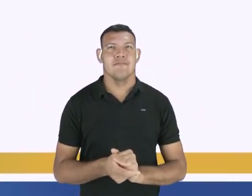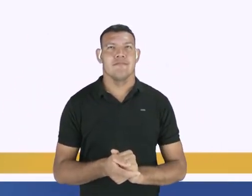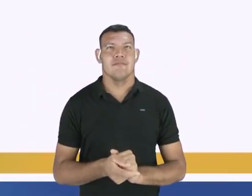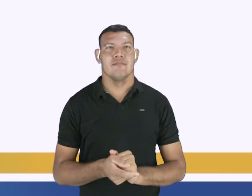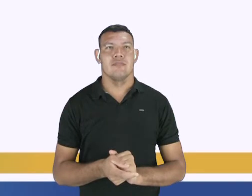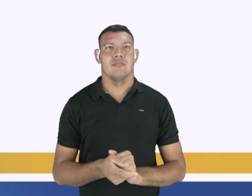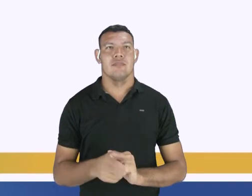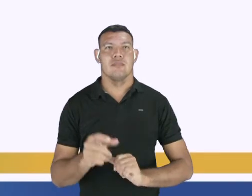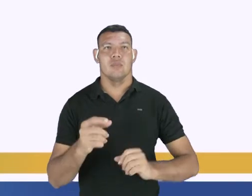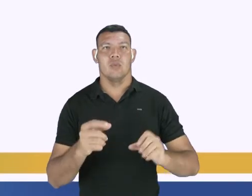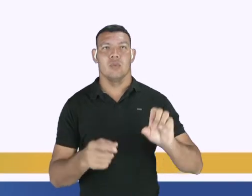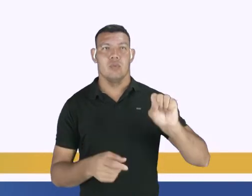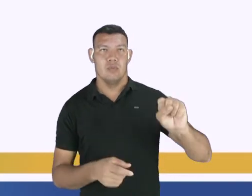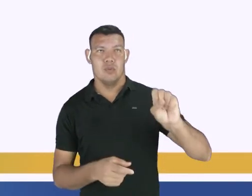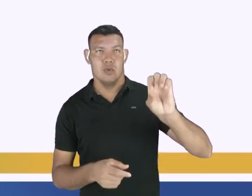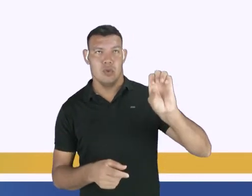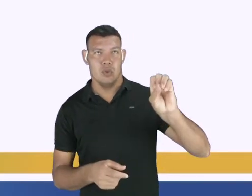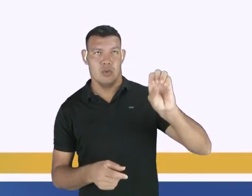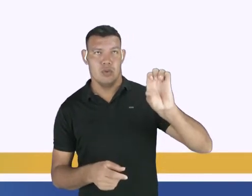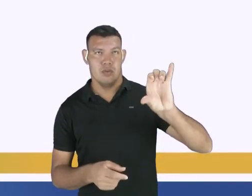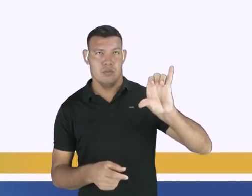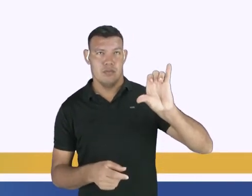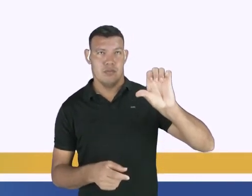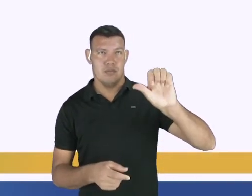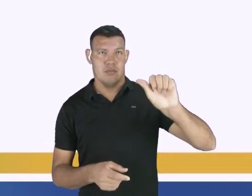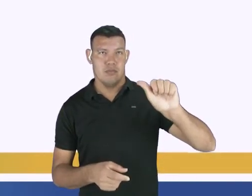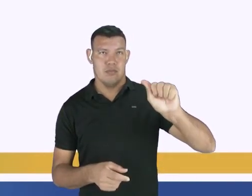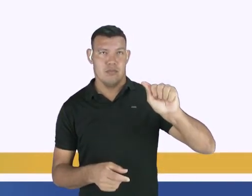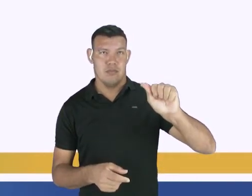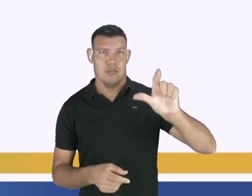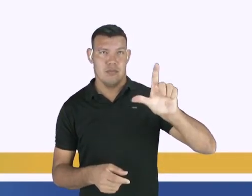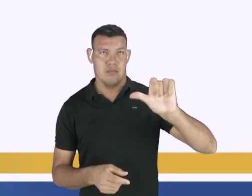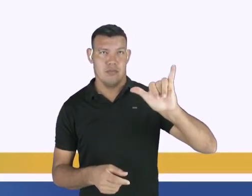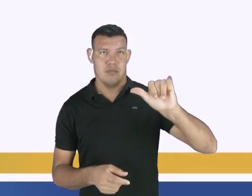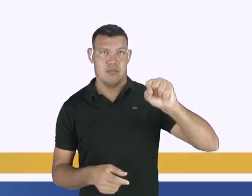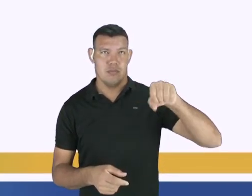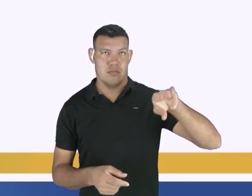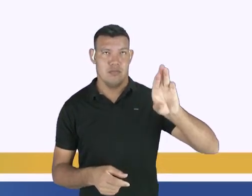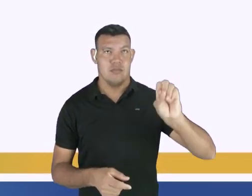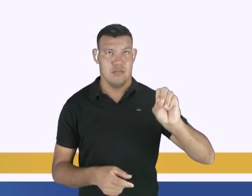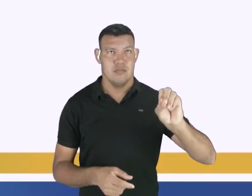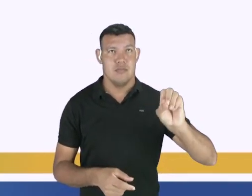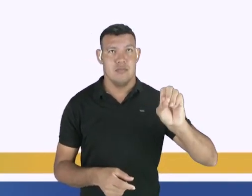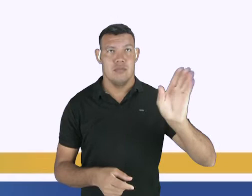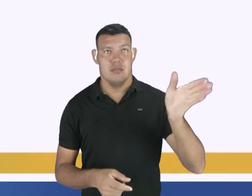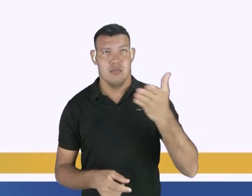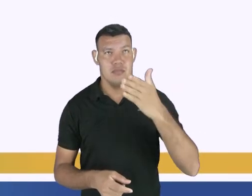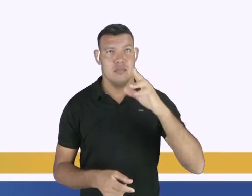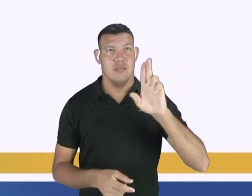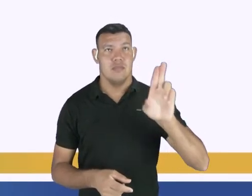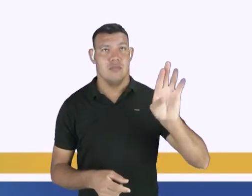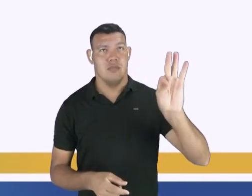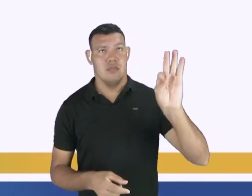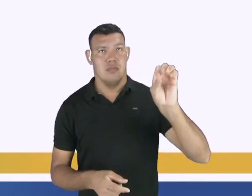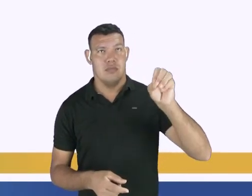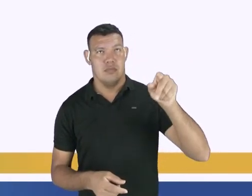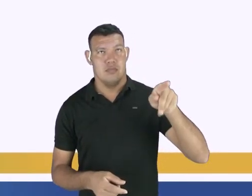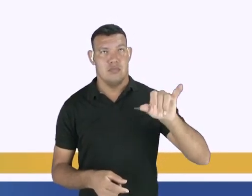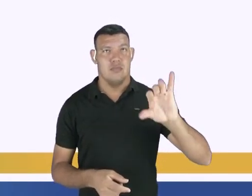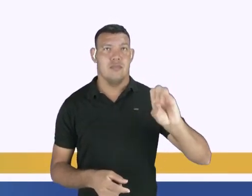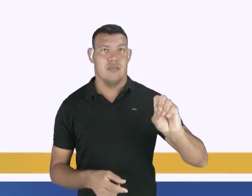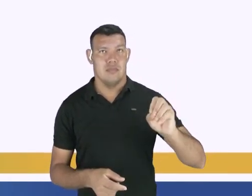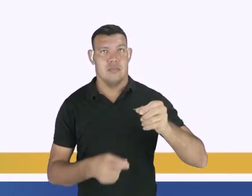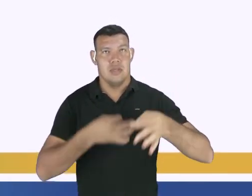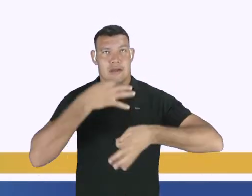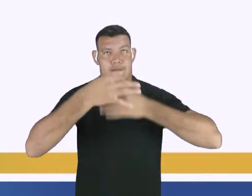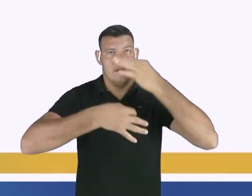do capitalismo. Defendia a pequena propriedade ao mesmo tempo em que propunha a criação de cooperativas. Os